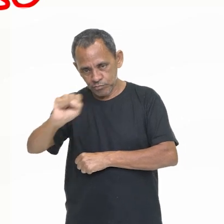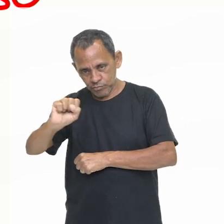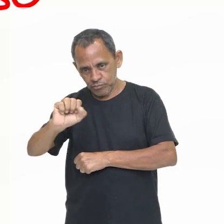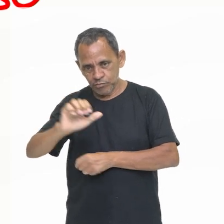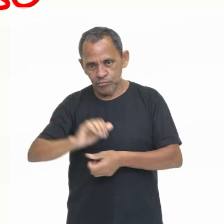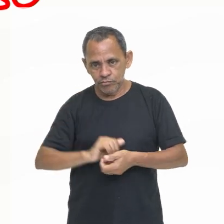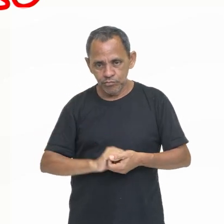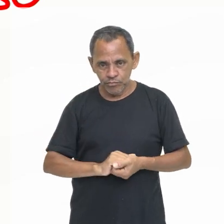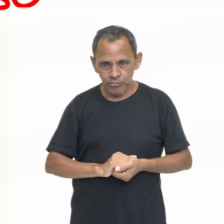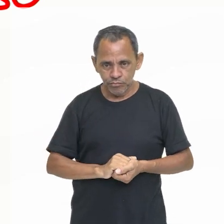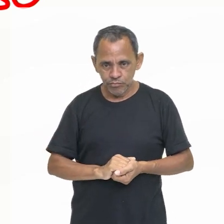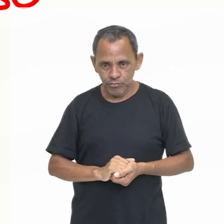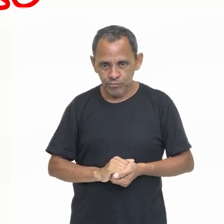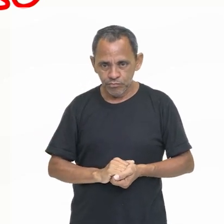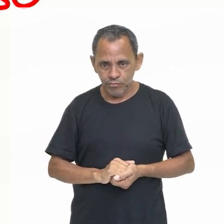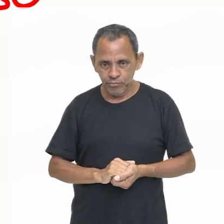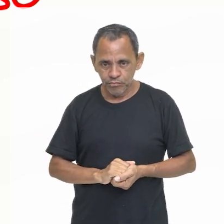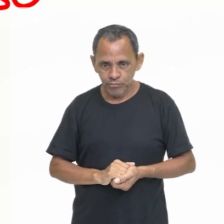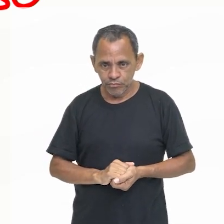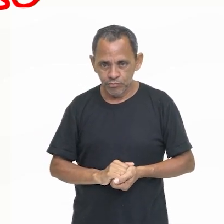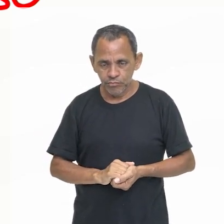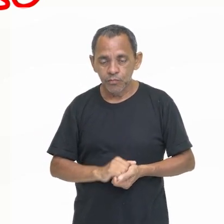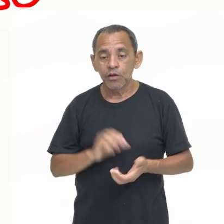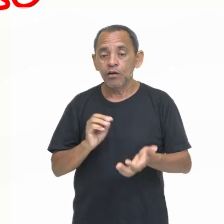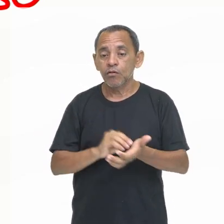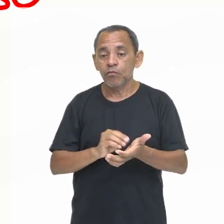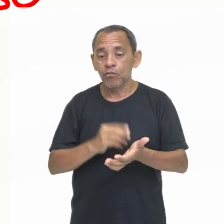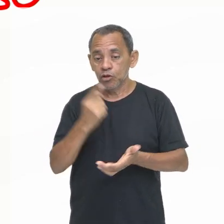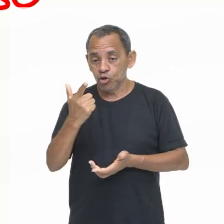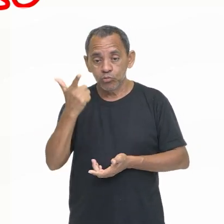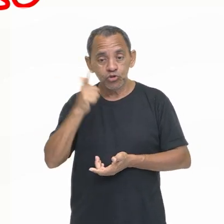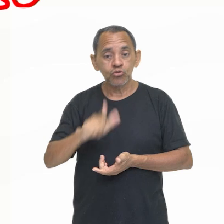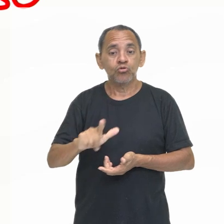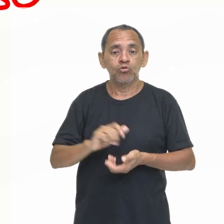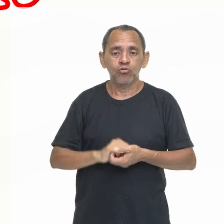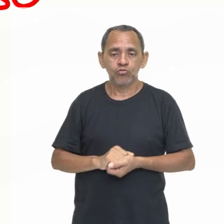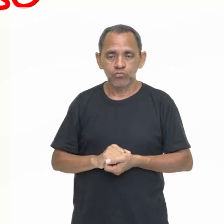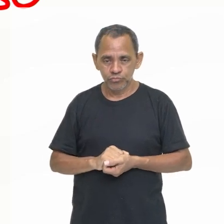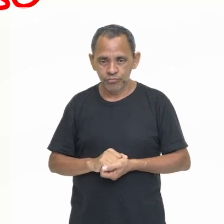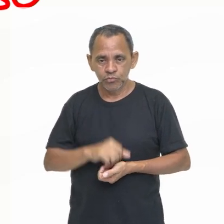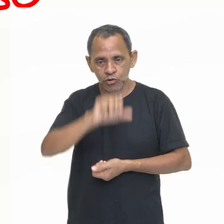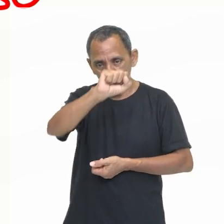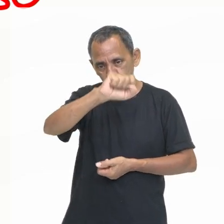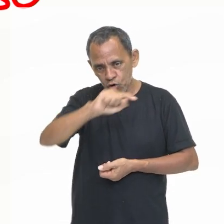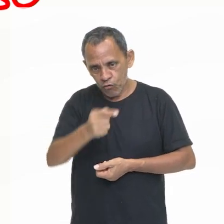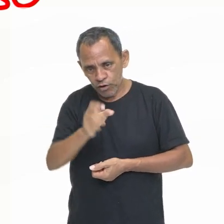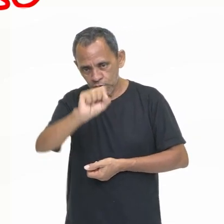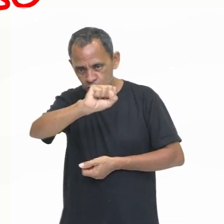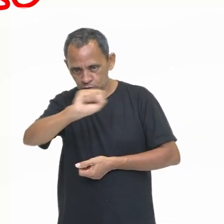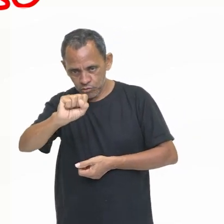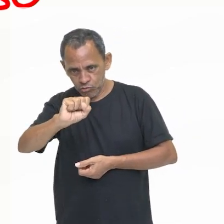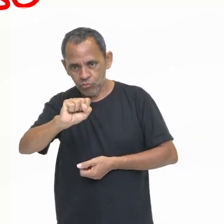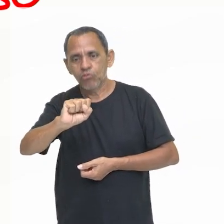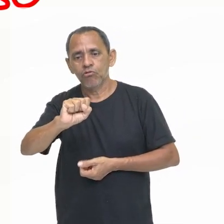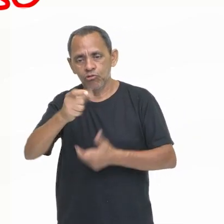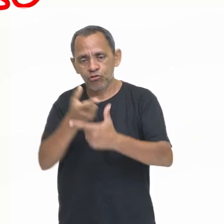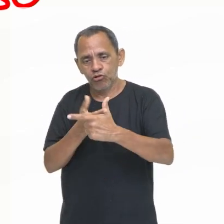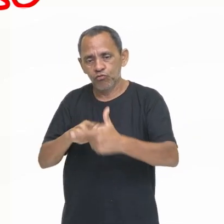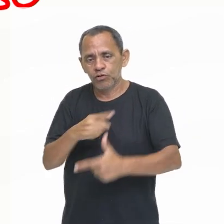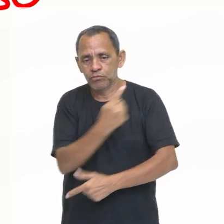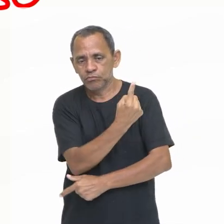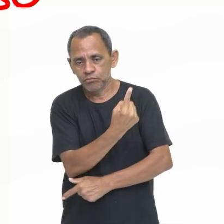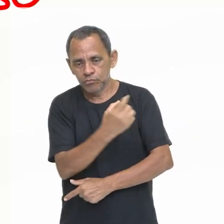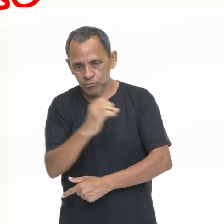8,88. E aí ainda falta mais uma divisão por 1000. Então, dividindo mais uma vez por